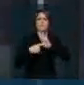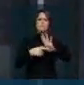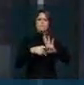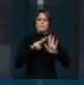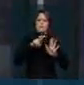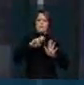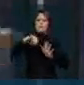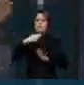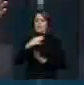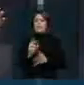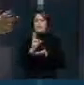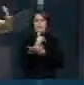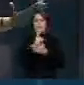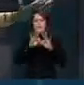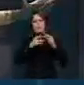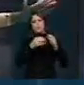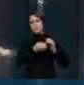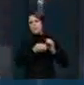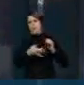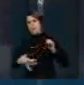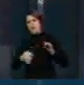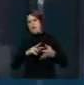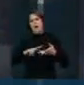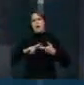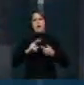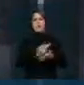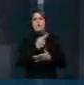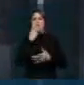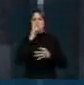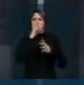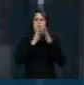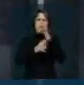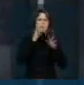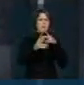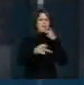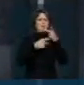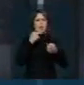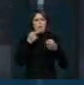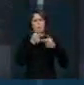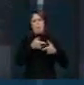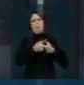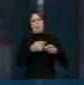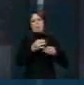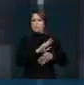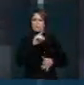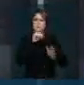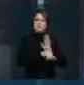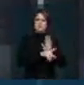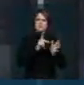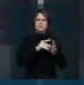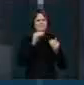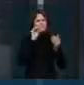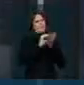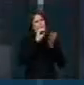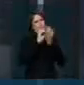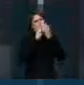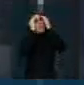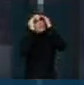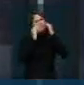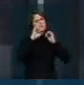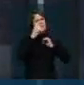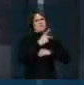Veja e do que dali decorreu dos ataques profundamente desrespeitosos